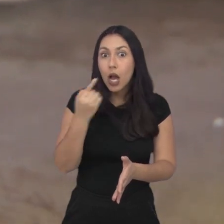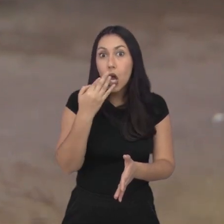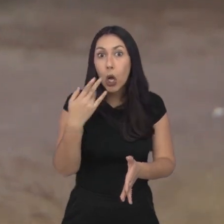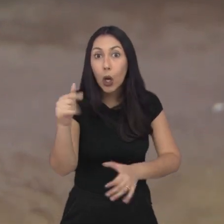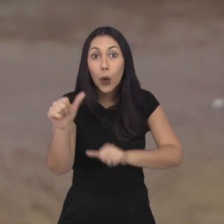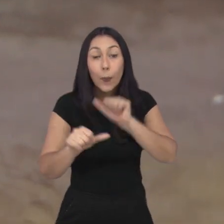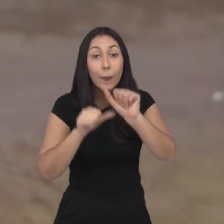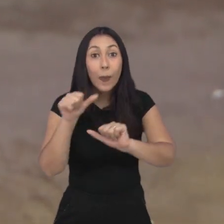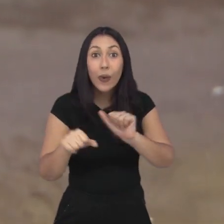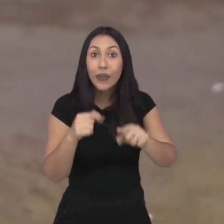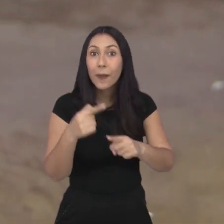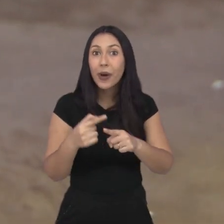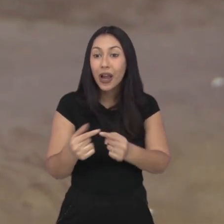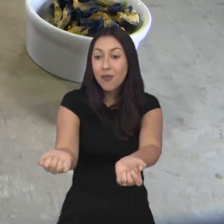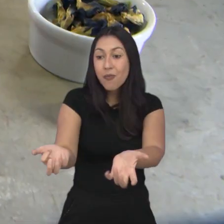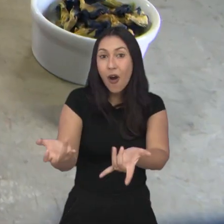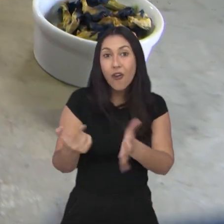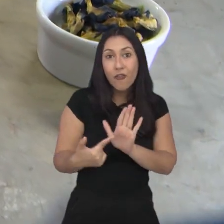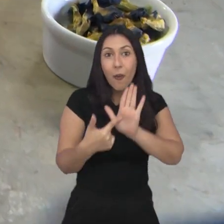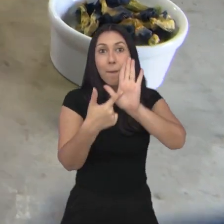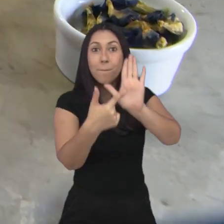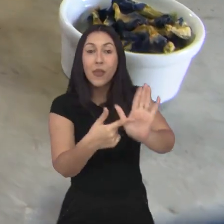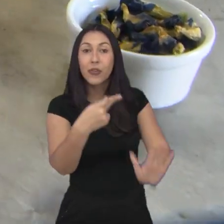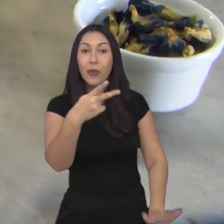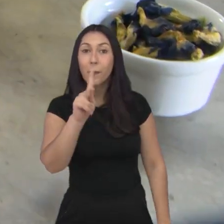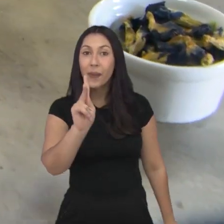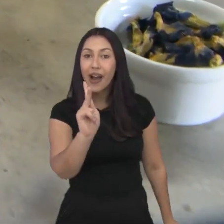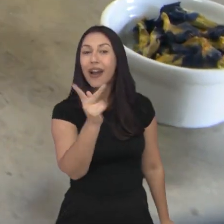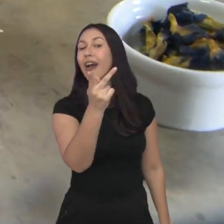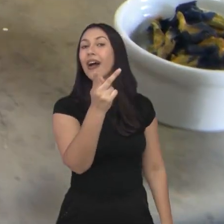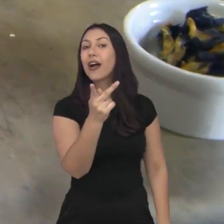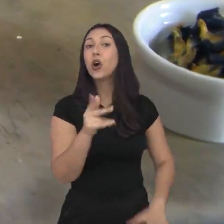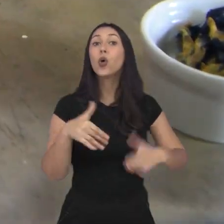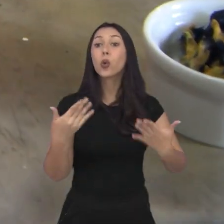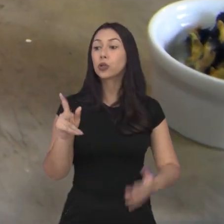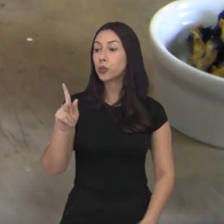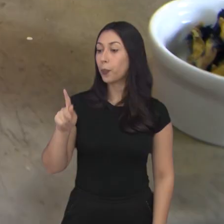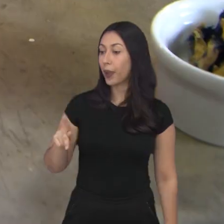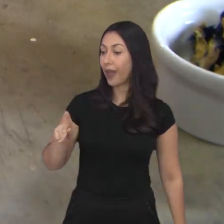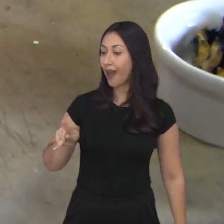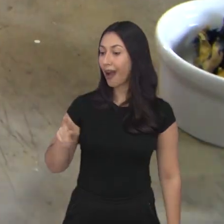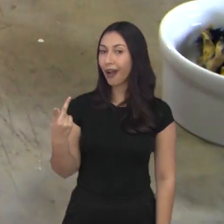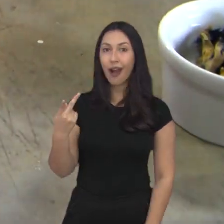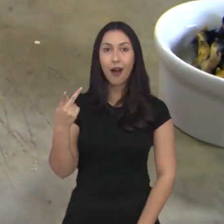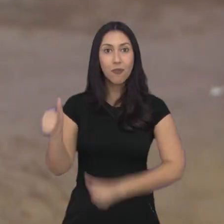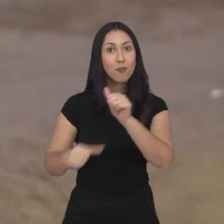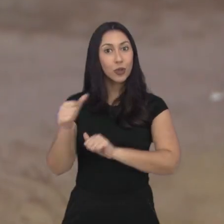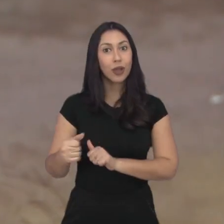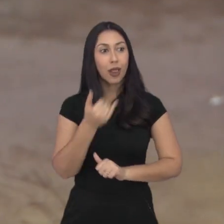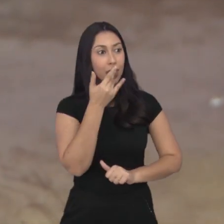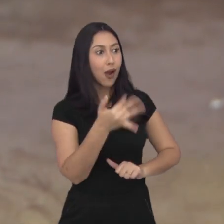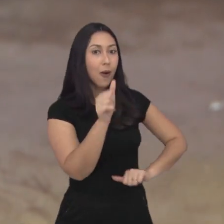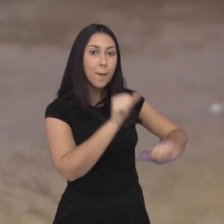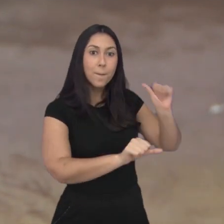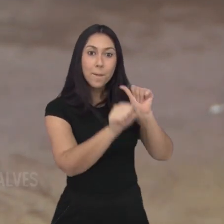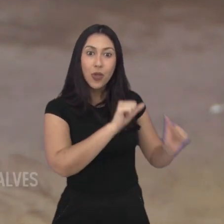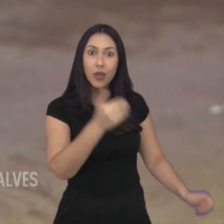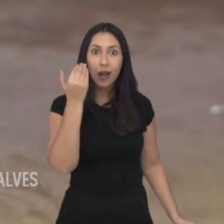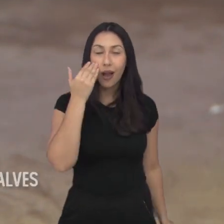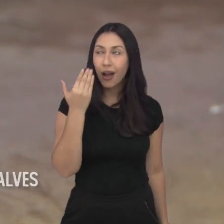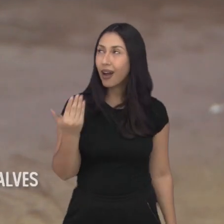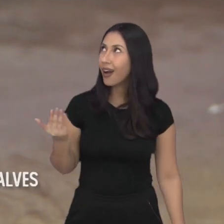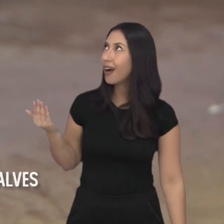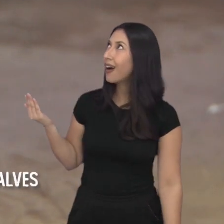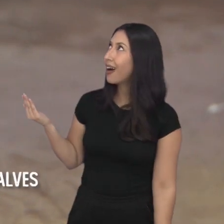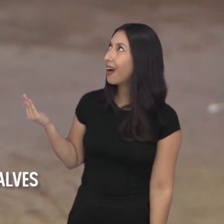a mudar de cor, porque é uma planta indicadora de pH. Então, quando muda o pH da bebida, ela muda de cor também. Dá